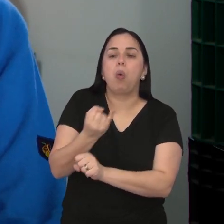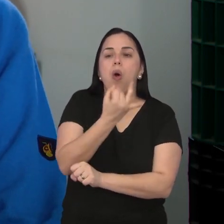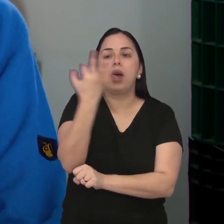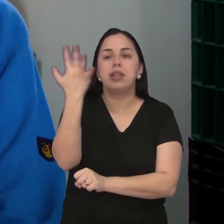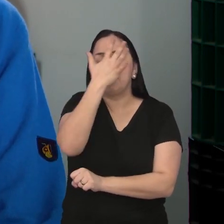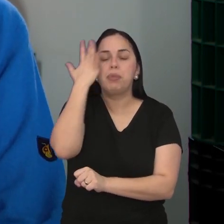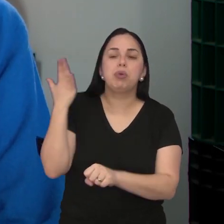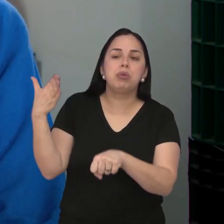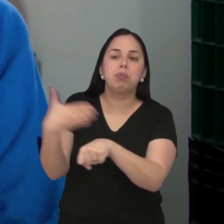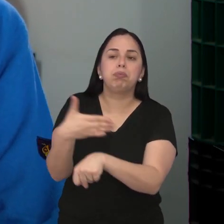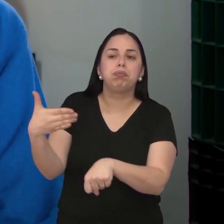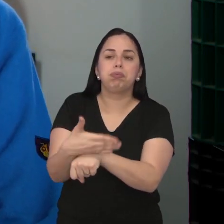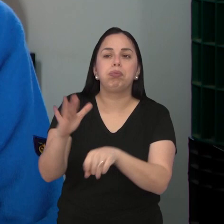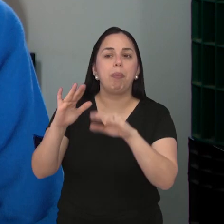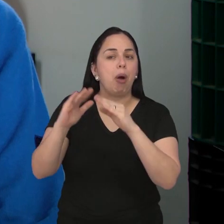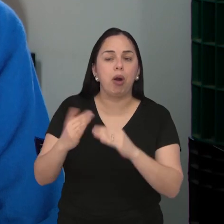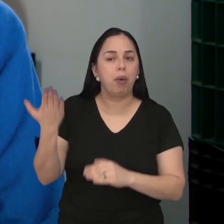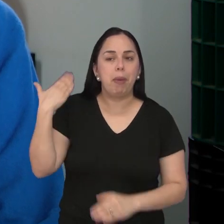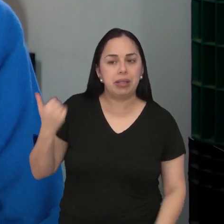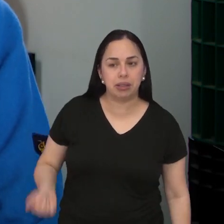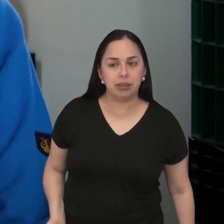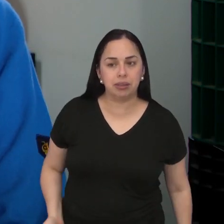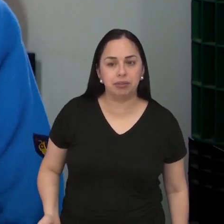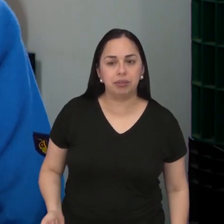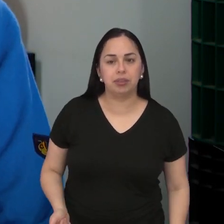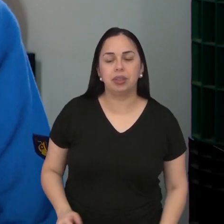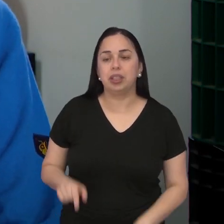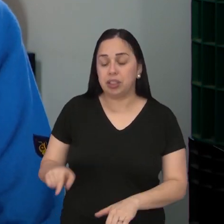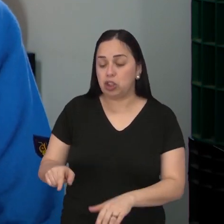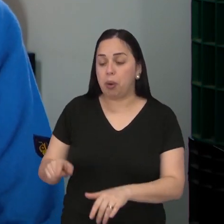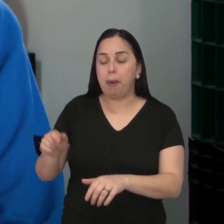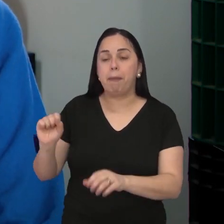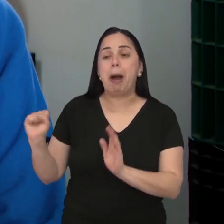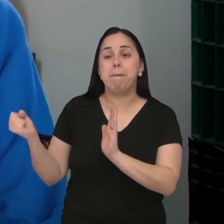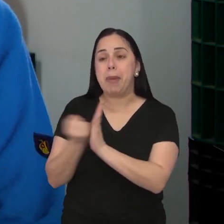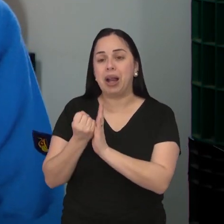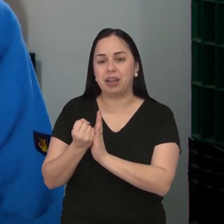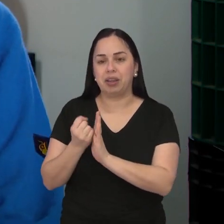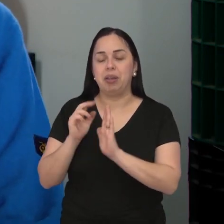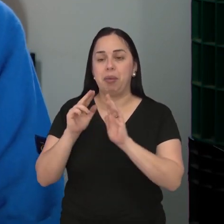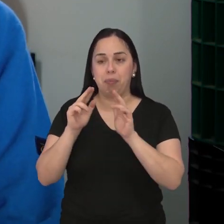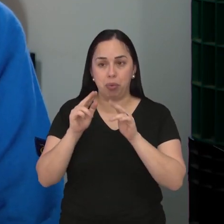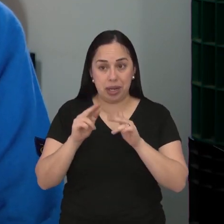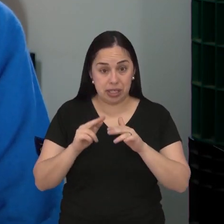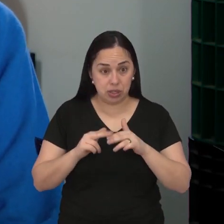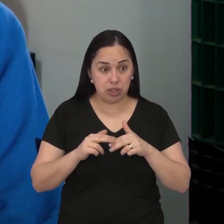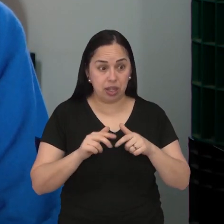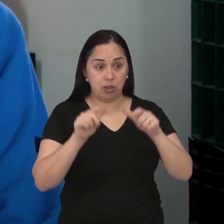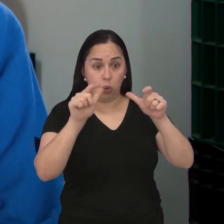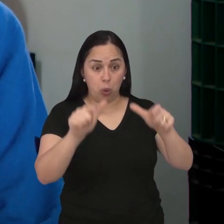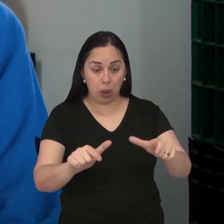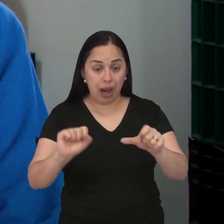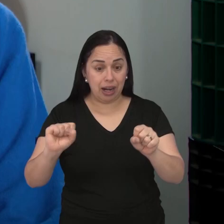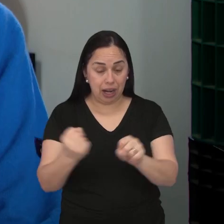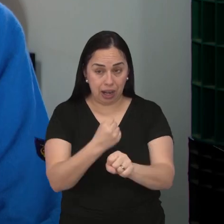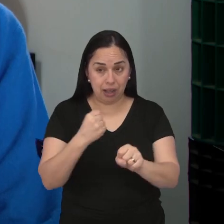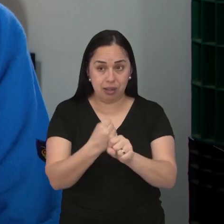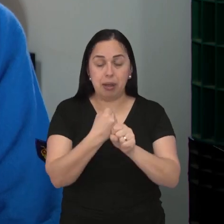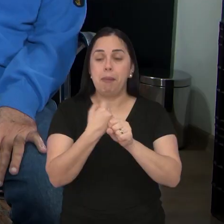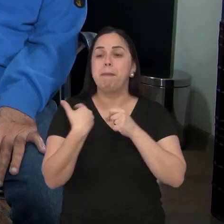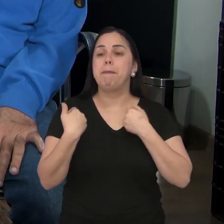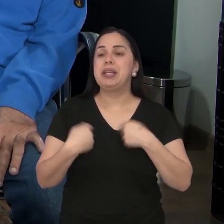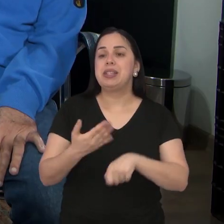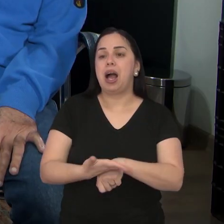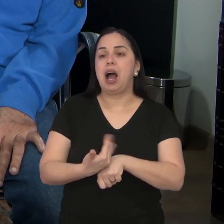isso, quantas pessoas por aqui passaram, aqui viveram e deixaram o seu legado. Então, quando vai ser feita uma grande obra, é feito um